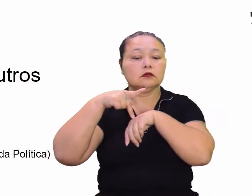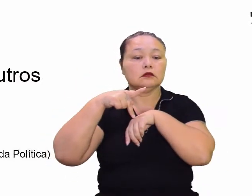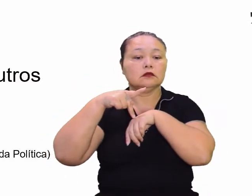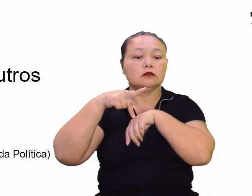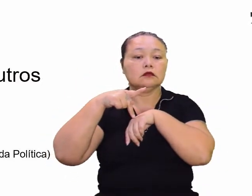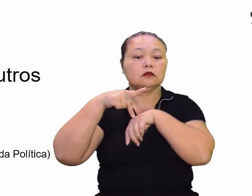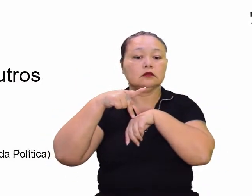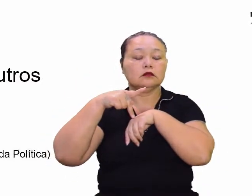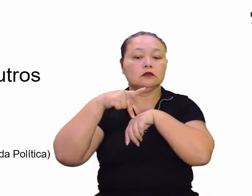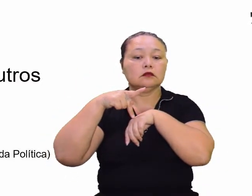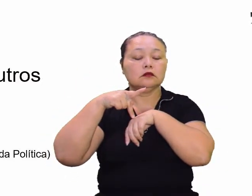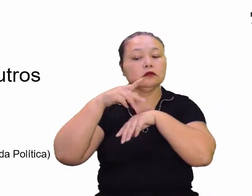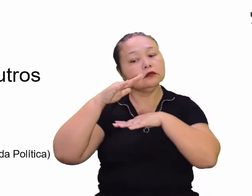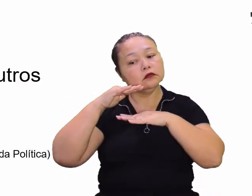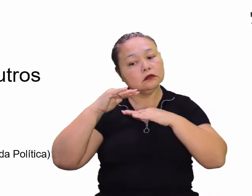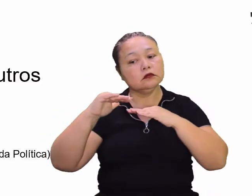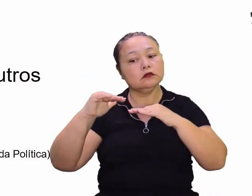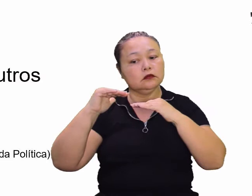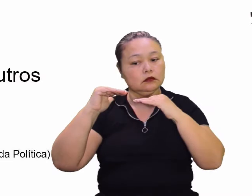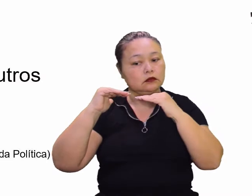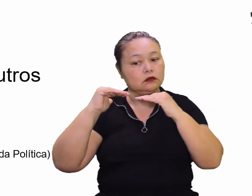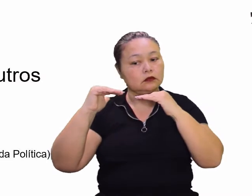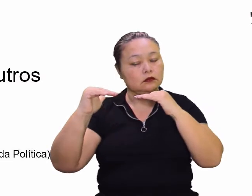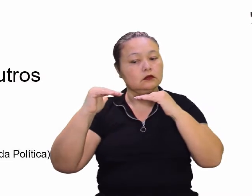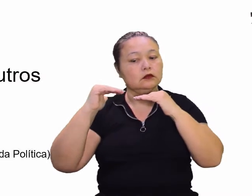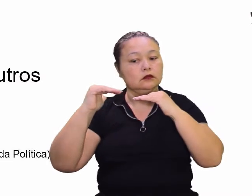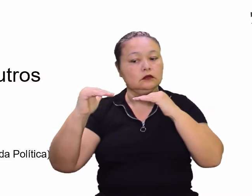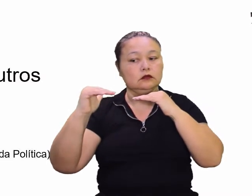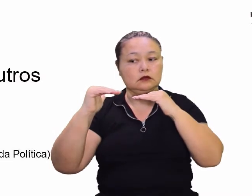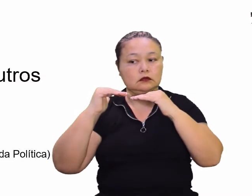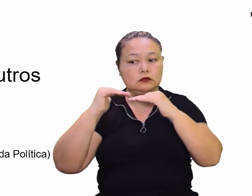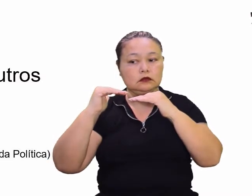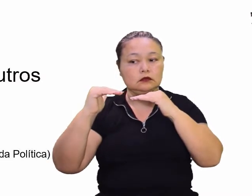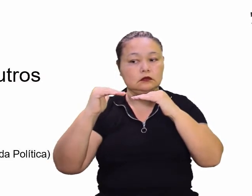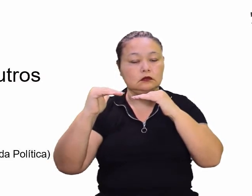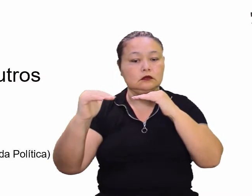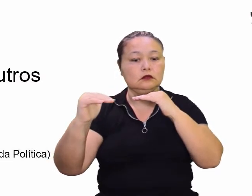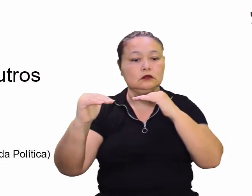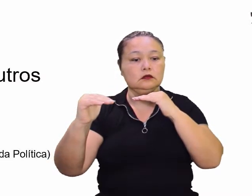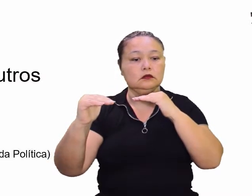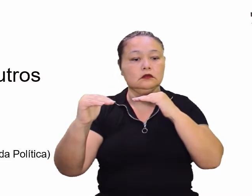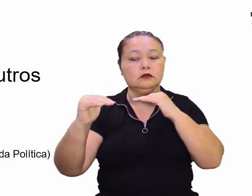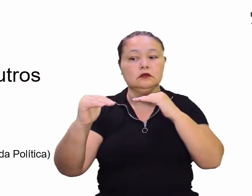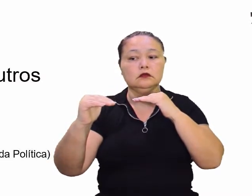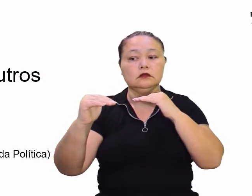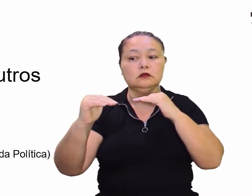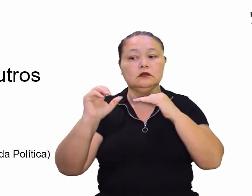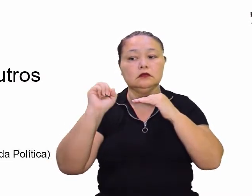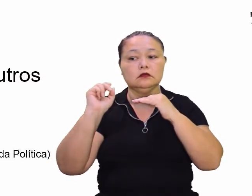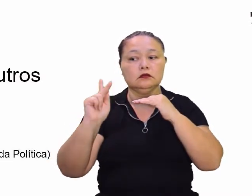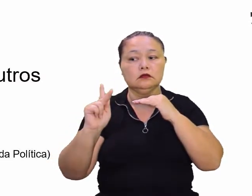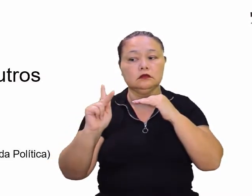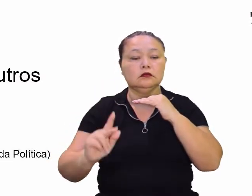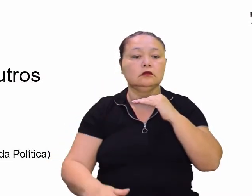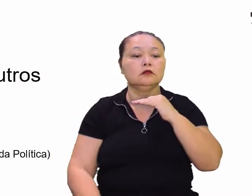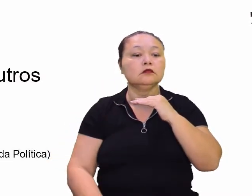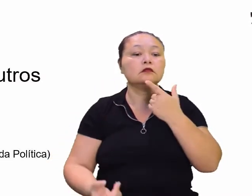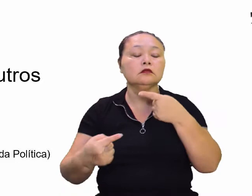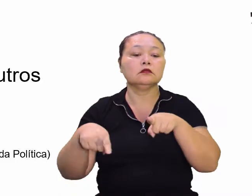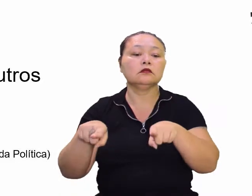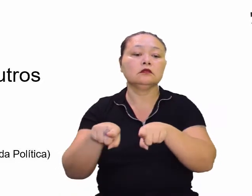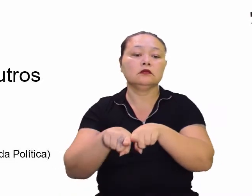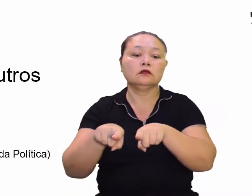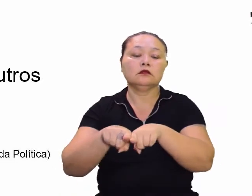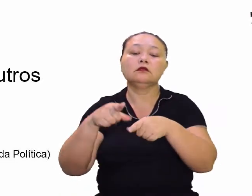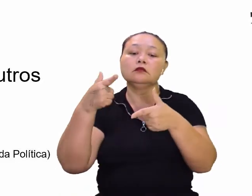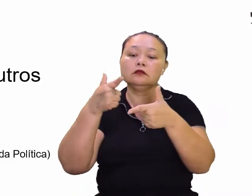Rogério? Elas são consideradas estáveis. ok? Estamos aí